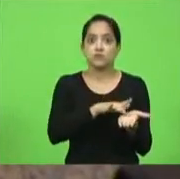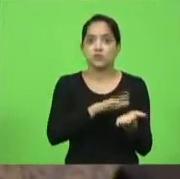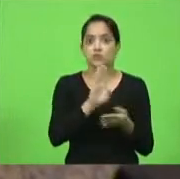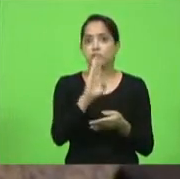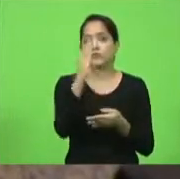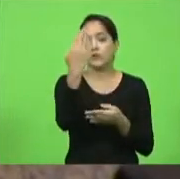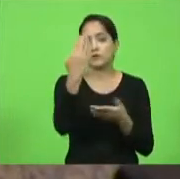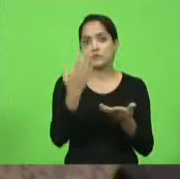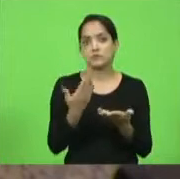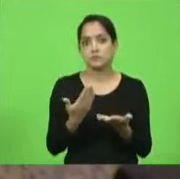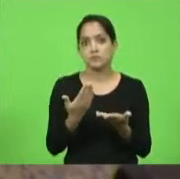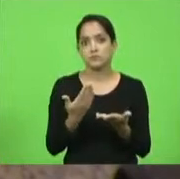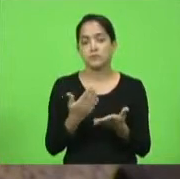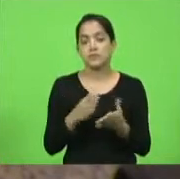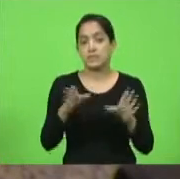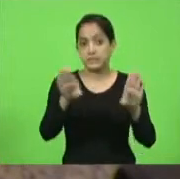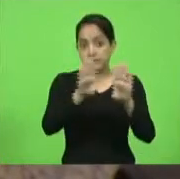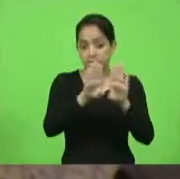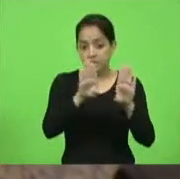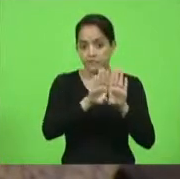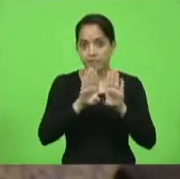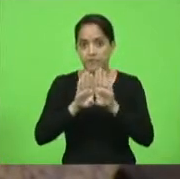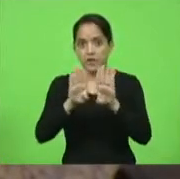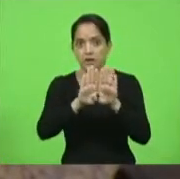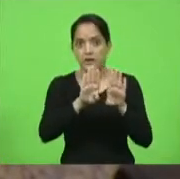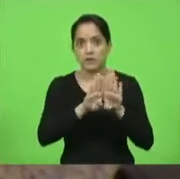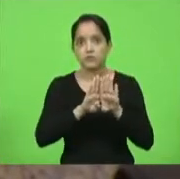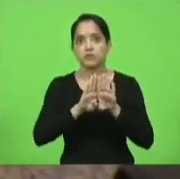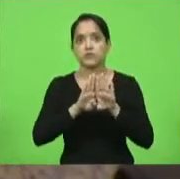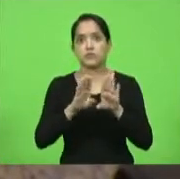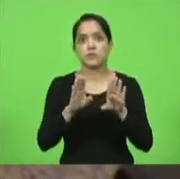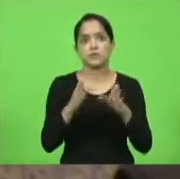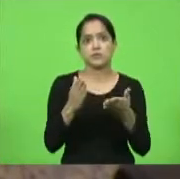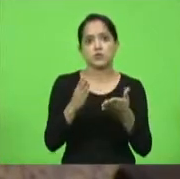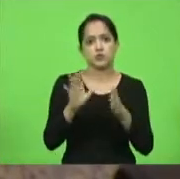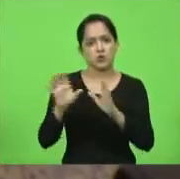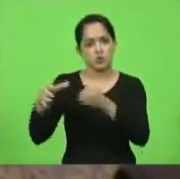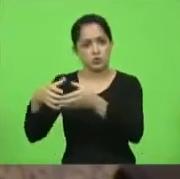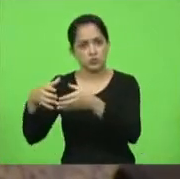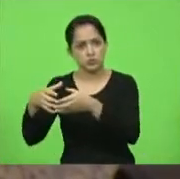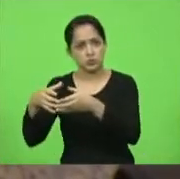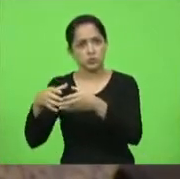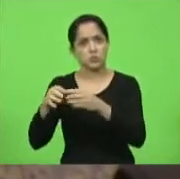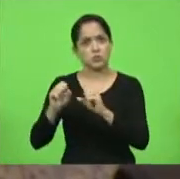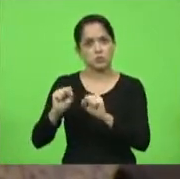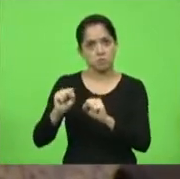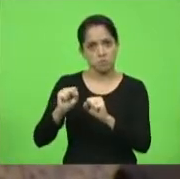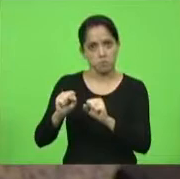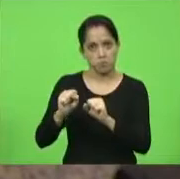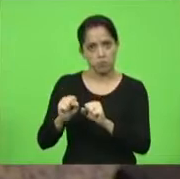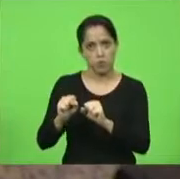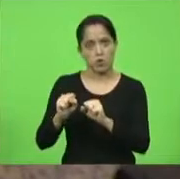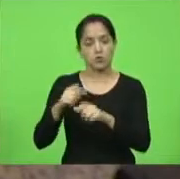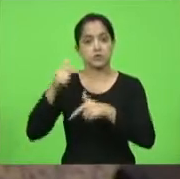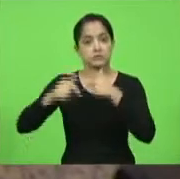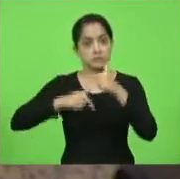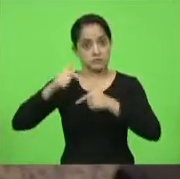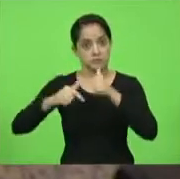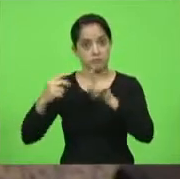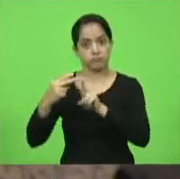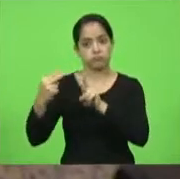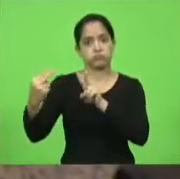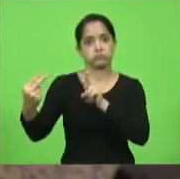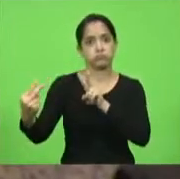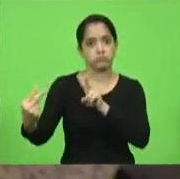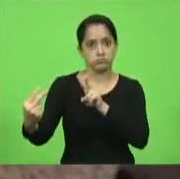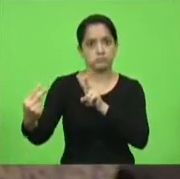defende o fechamento seletivo só daqueles que podem ficar trabalhando